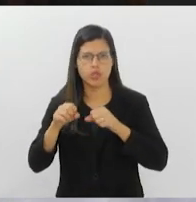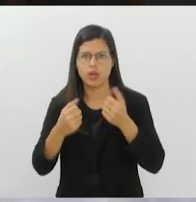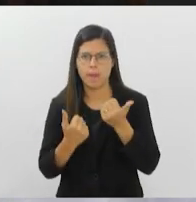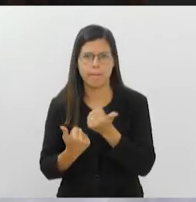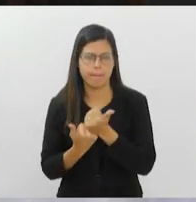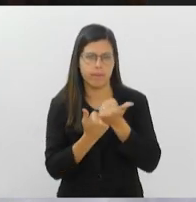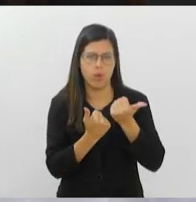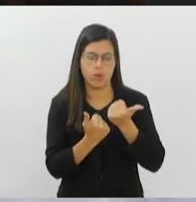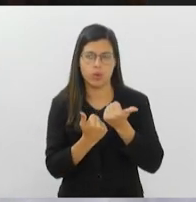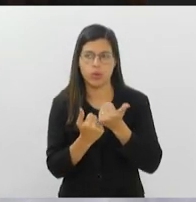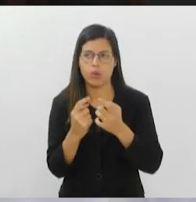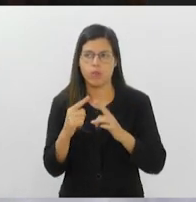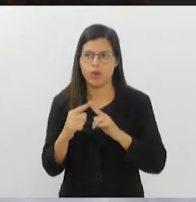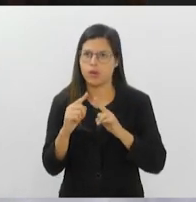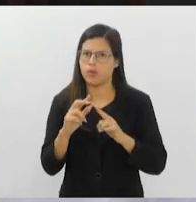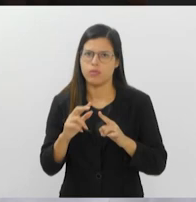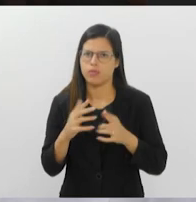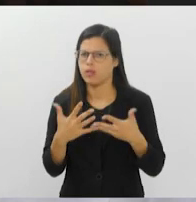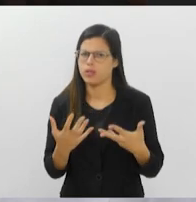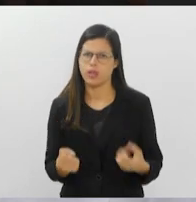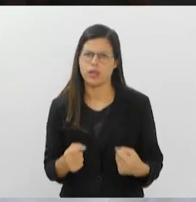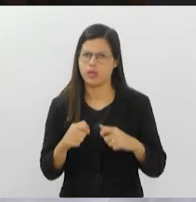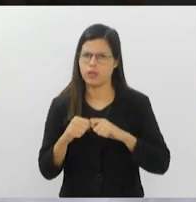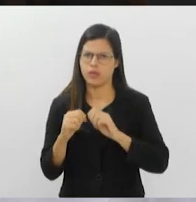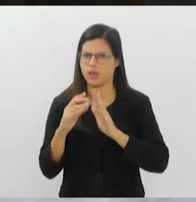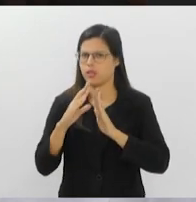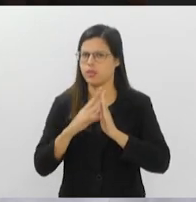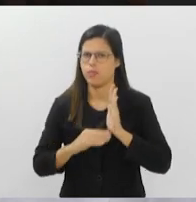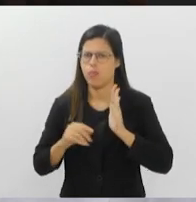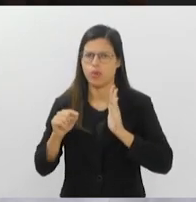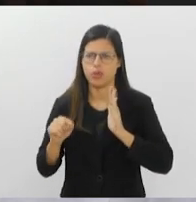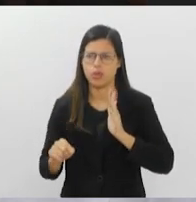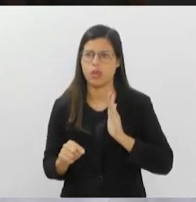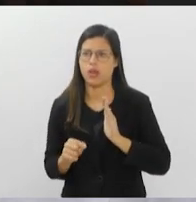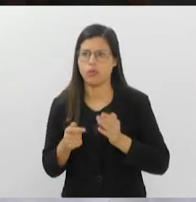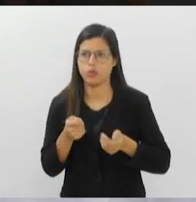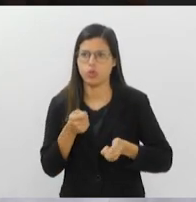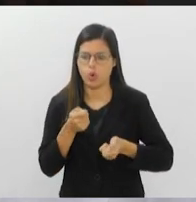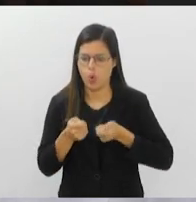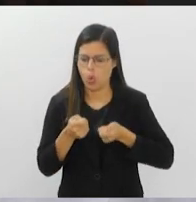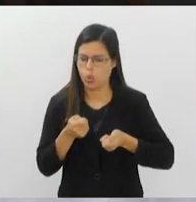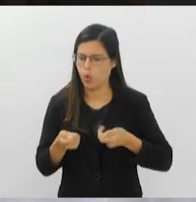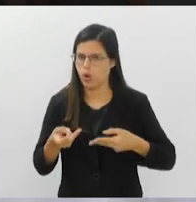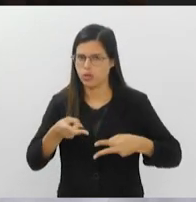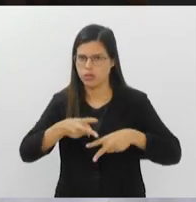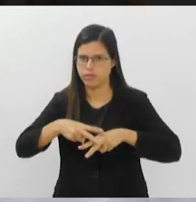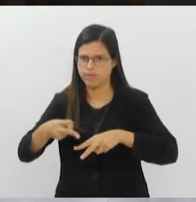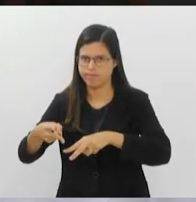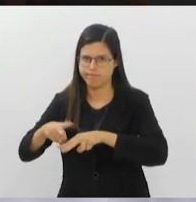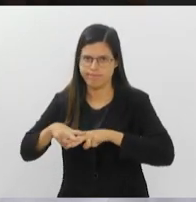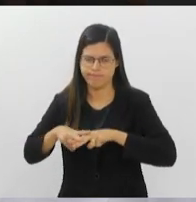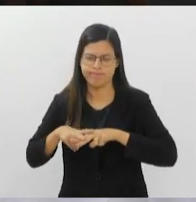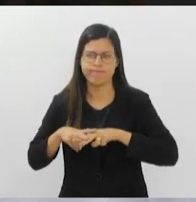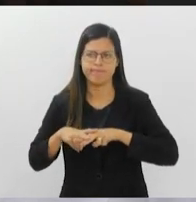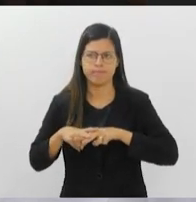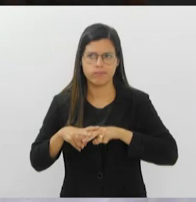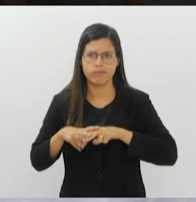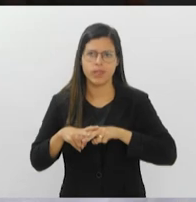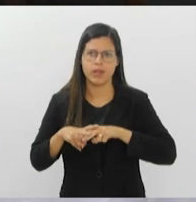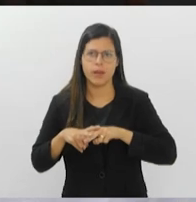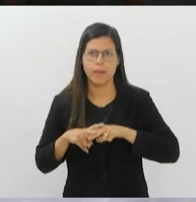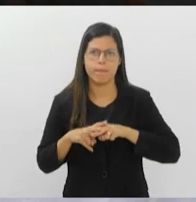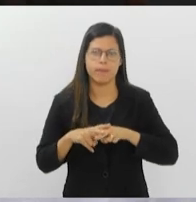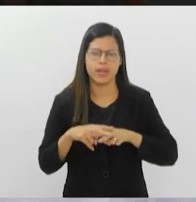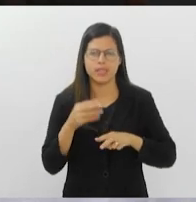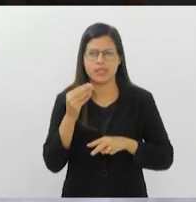aceita que se façam diferentes formas de controle, de encarceramento, para disfarçar